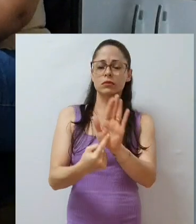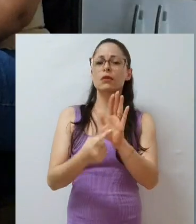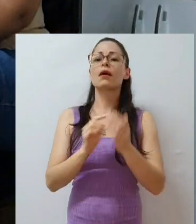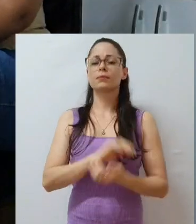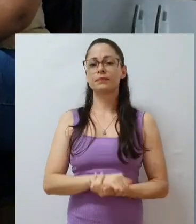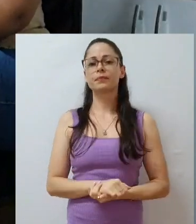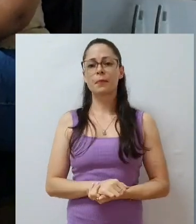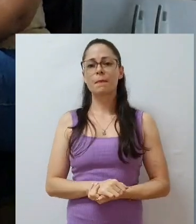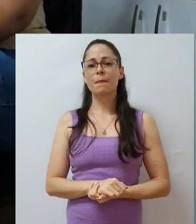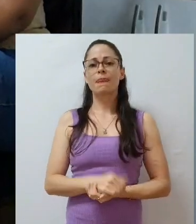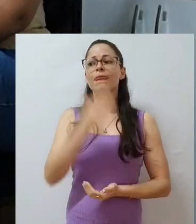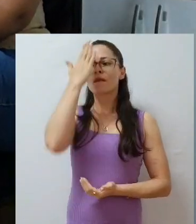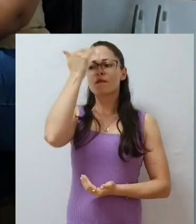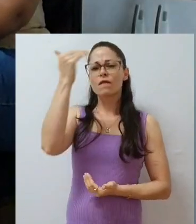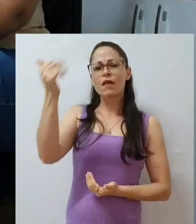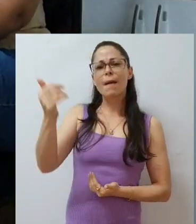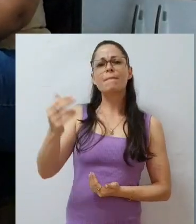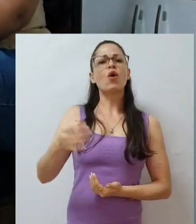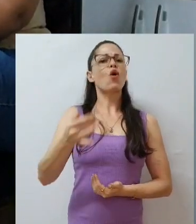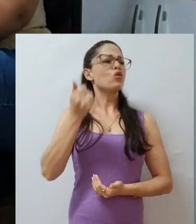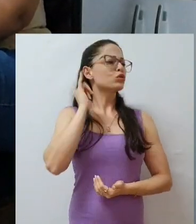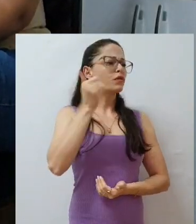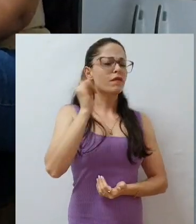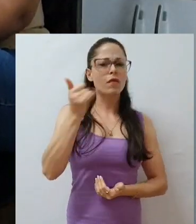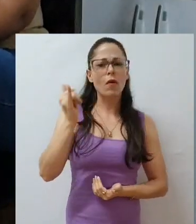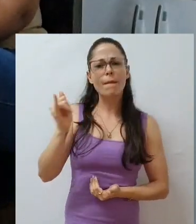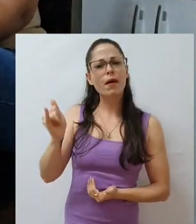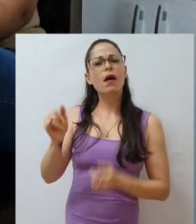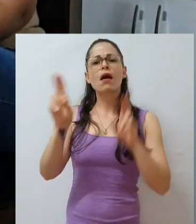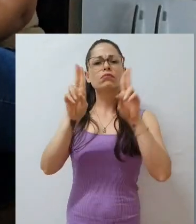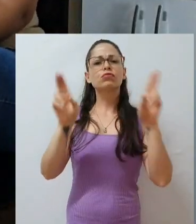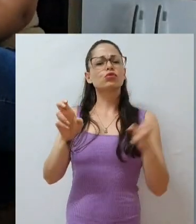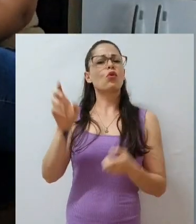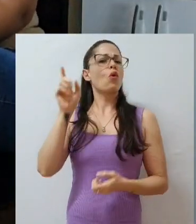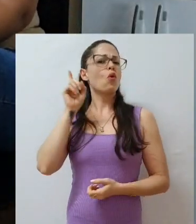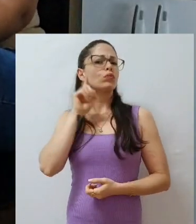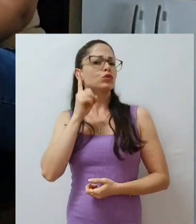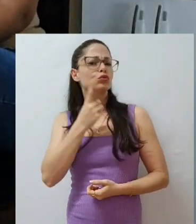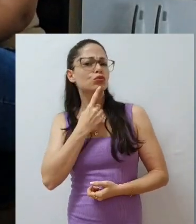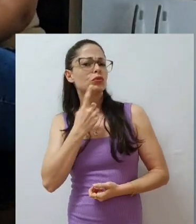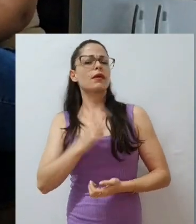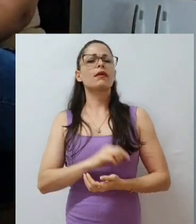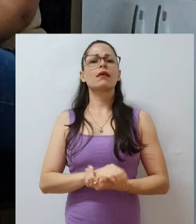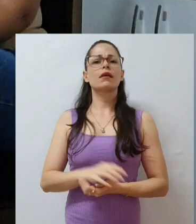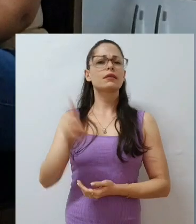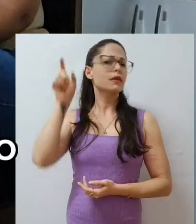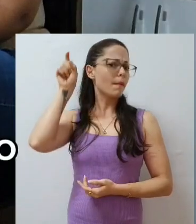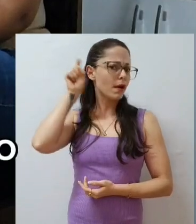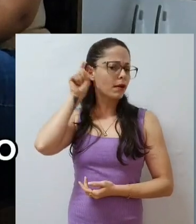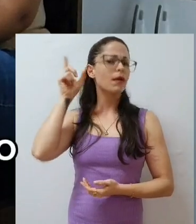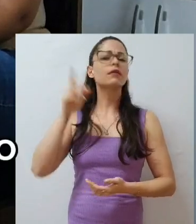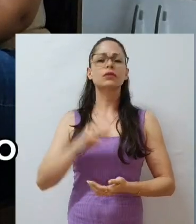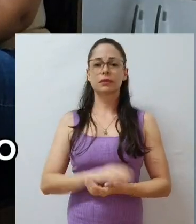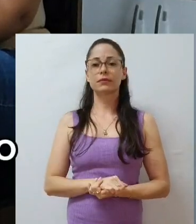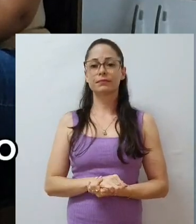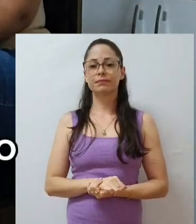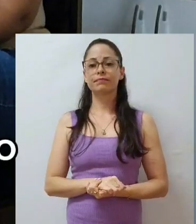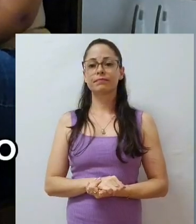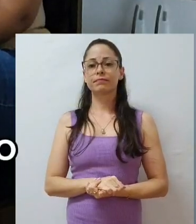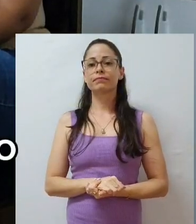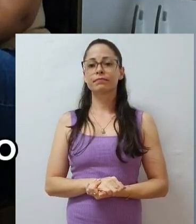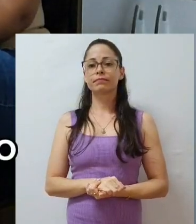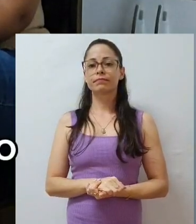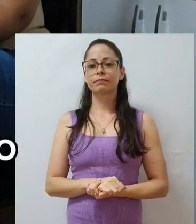falando sobre aparelho auditivo, sobre surdez, mostrando tudo isso. Que bom mesmo. Isso mesmo. E é um baita